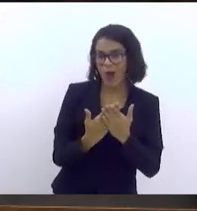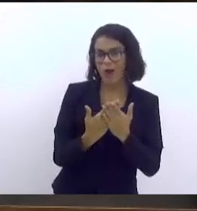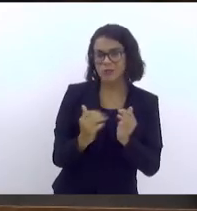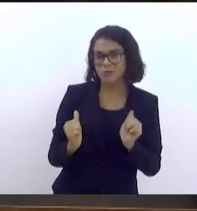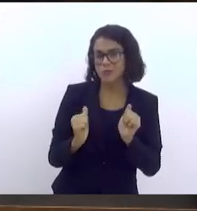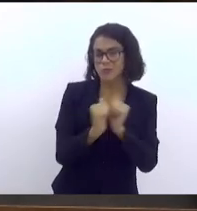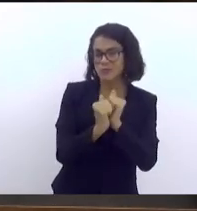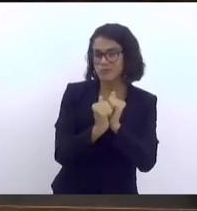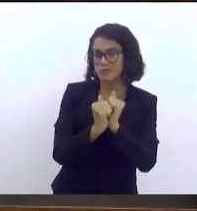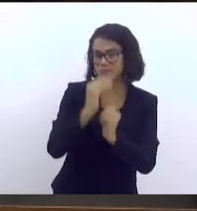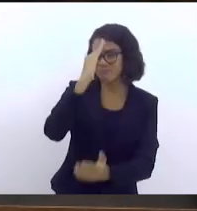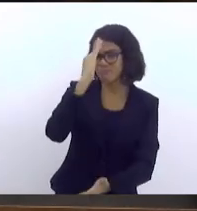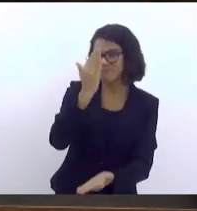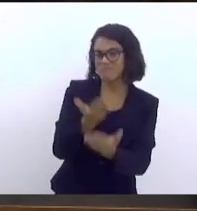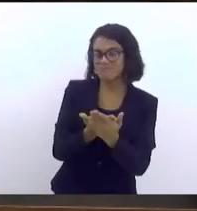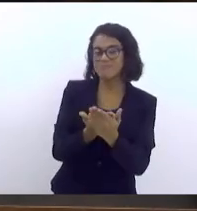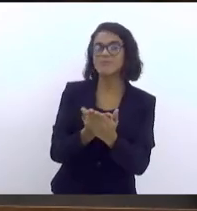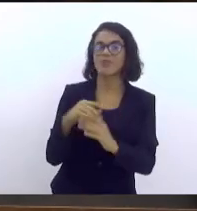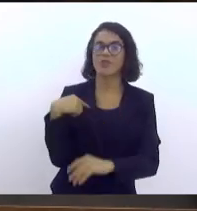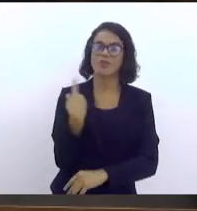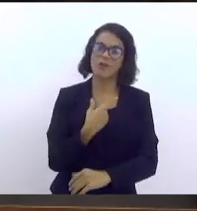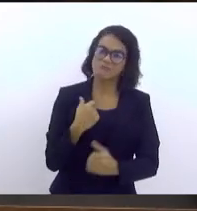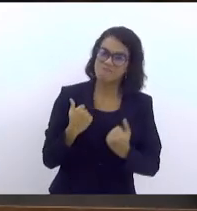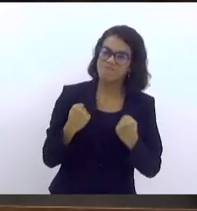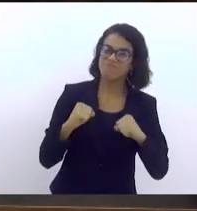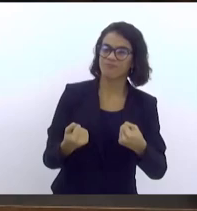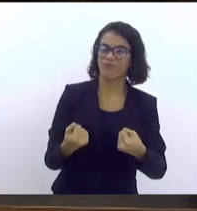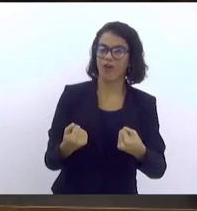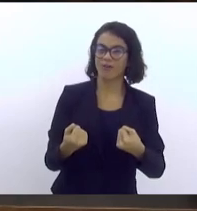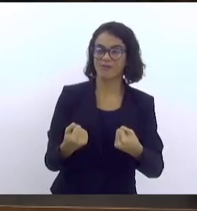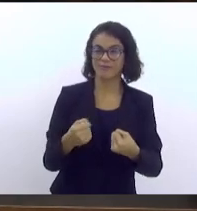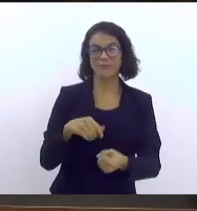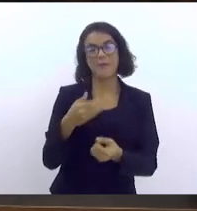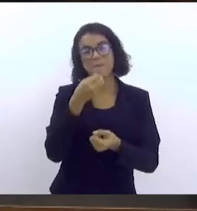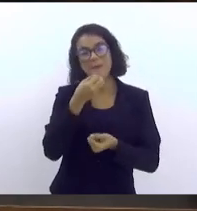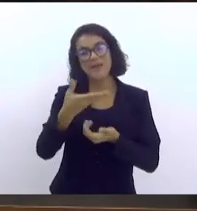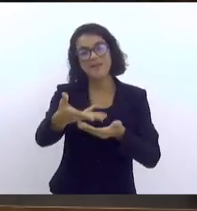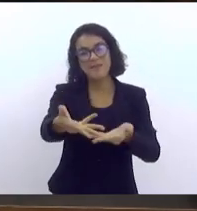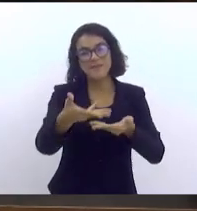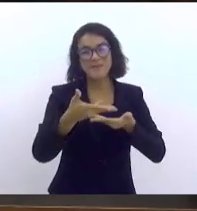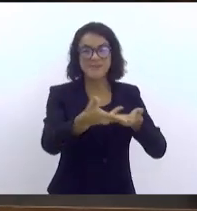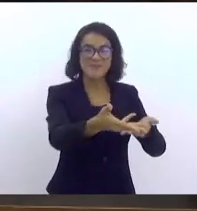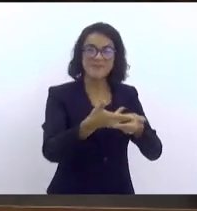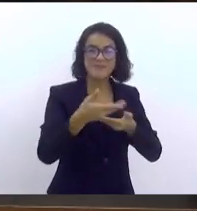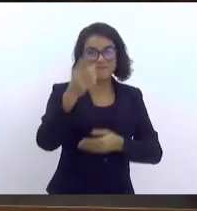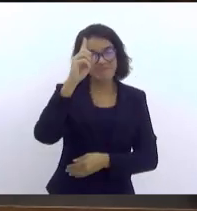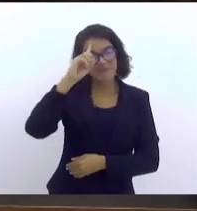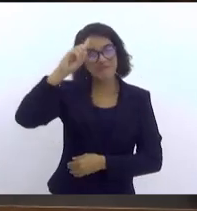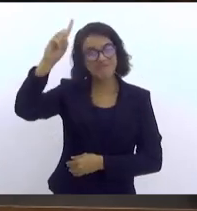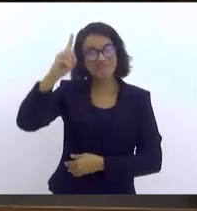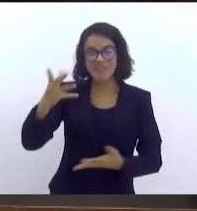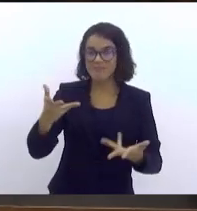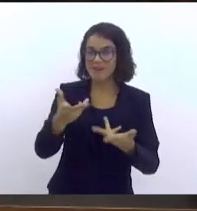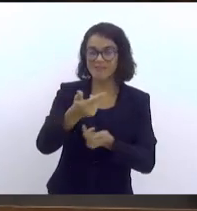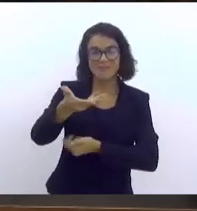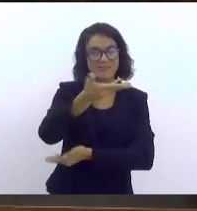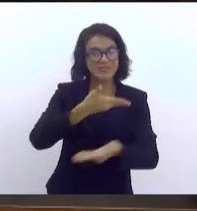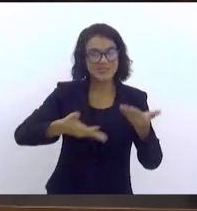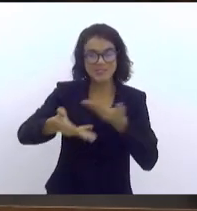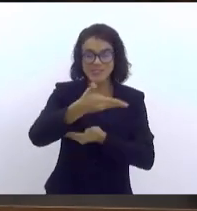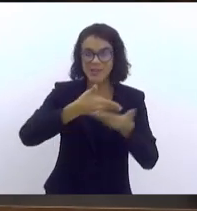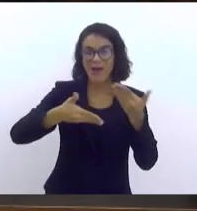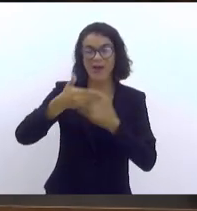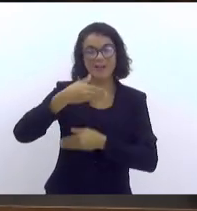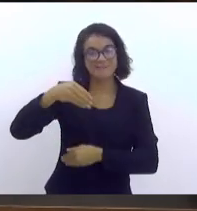perseverantes somos mais fortes bem-vindo e um excelente dia de trocas de Sabedoria de